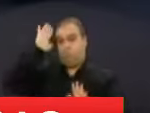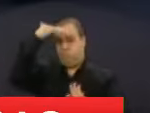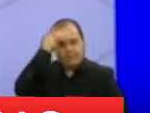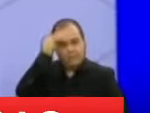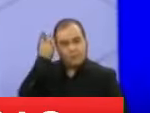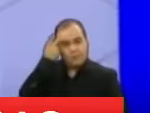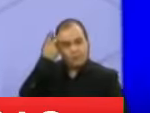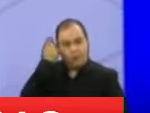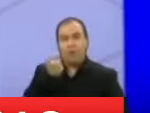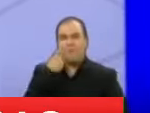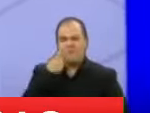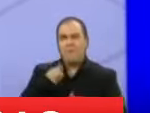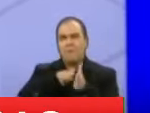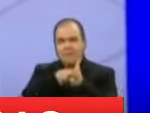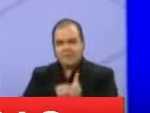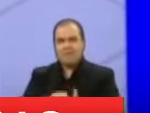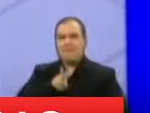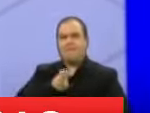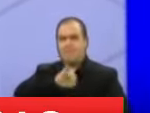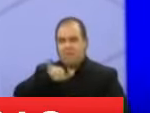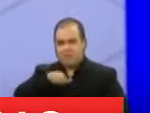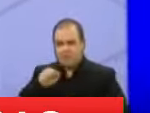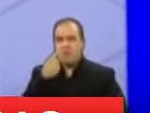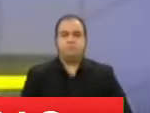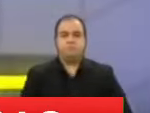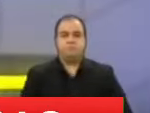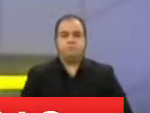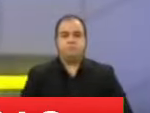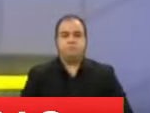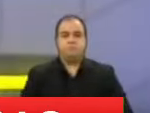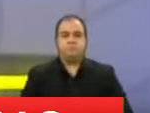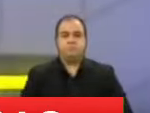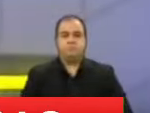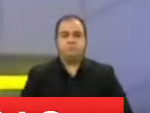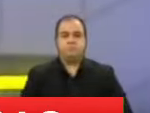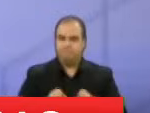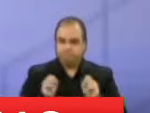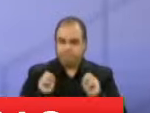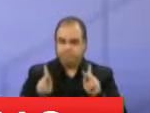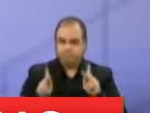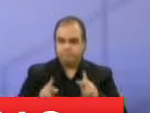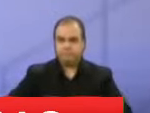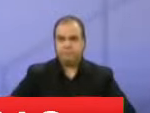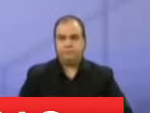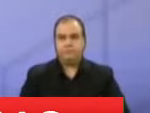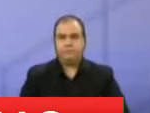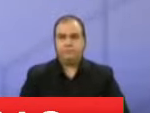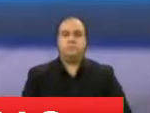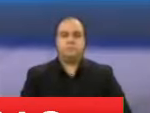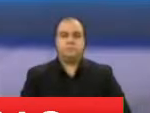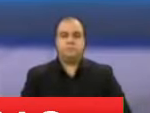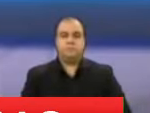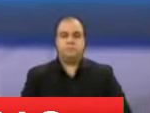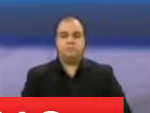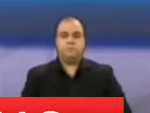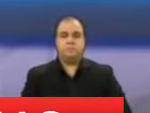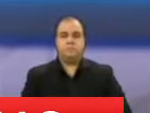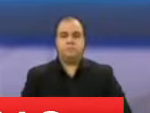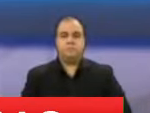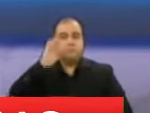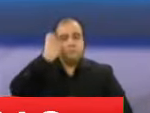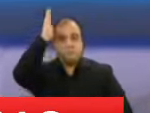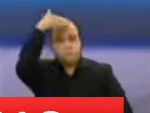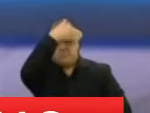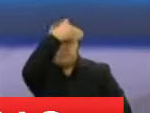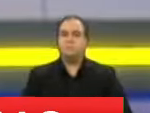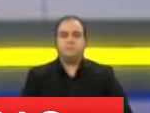Essa é uma das facetas agora tem uma segunda faceta dessa história Elisa que é candidatos da base do Ricardo Nunes